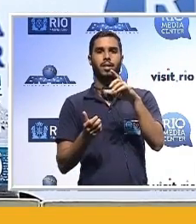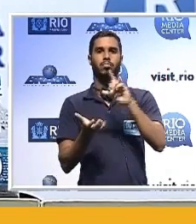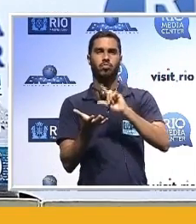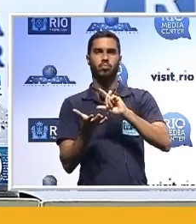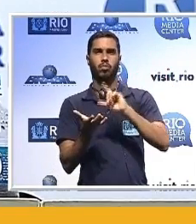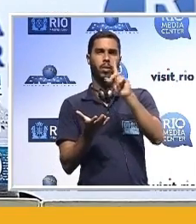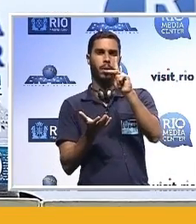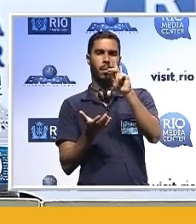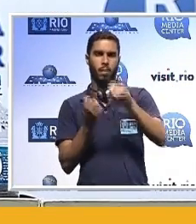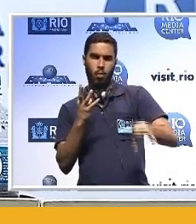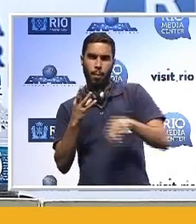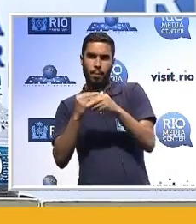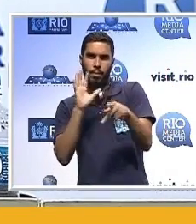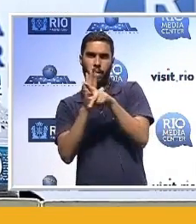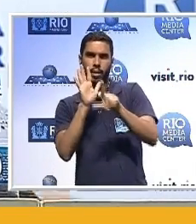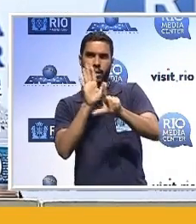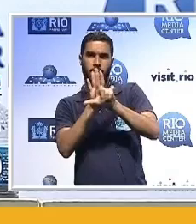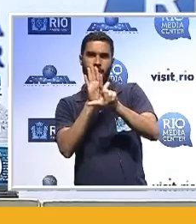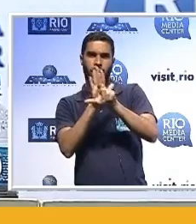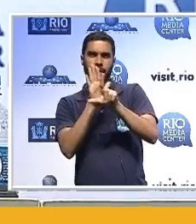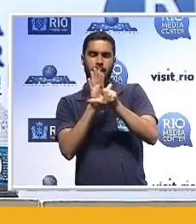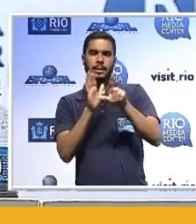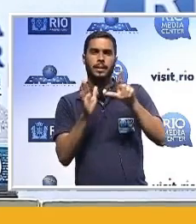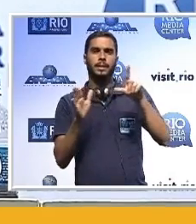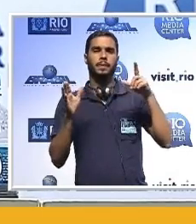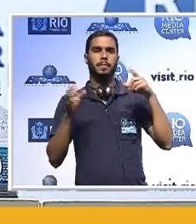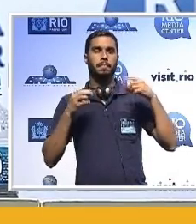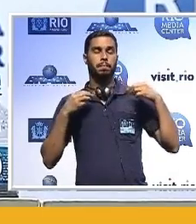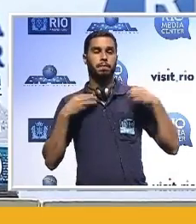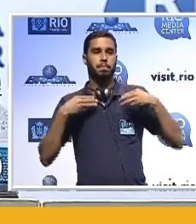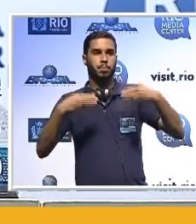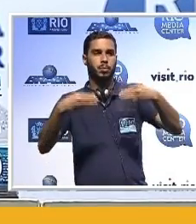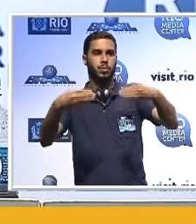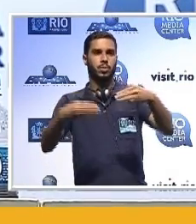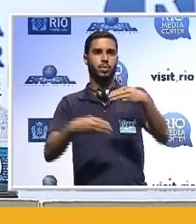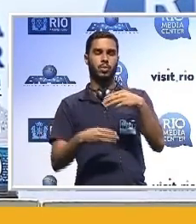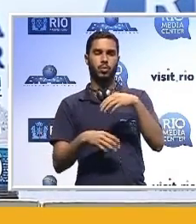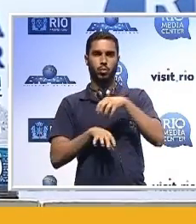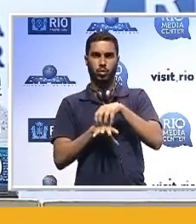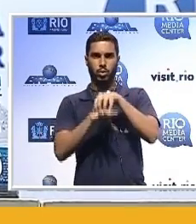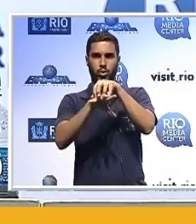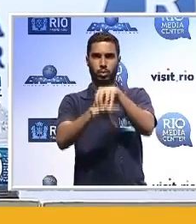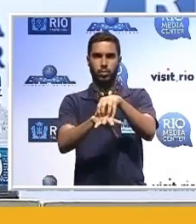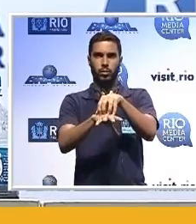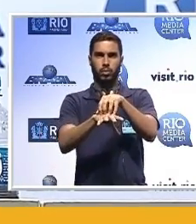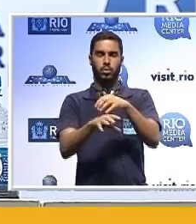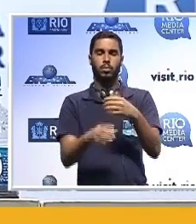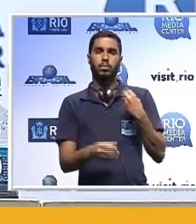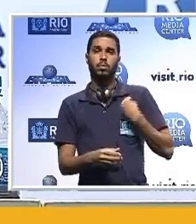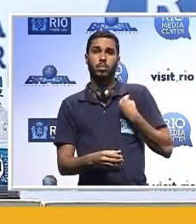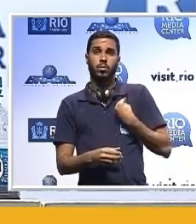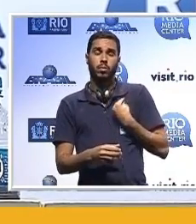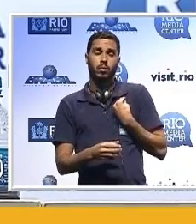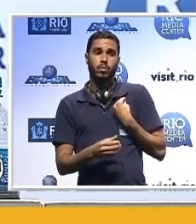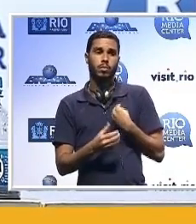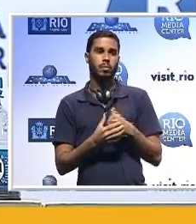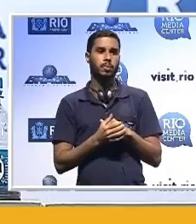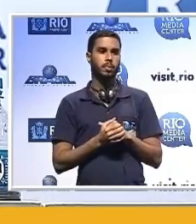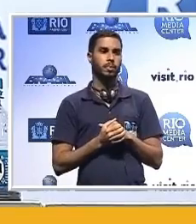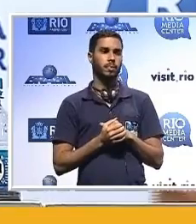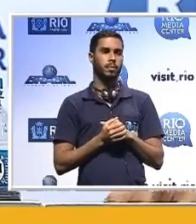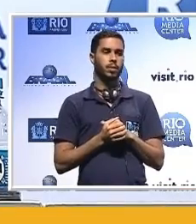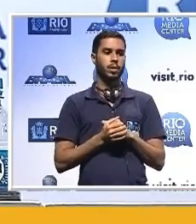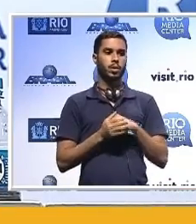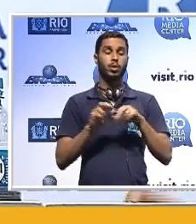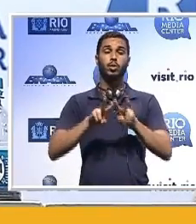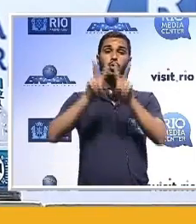a portaria 112 do Ministério do Turismo, a gente deixou muito explícito que os investimentos de